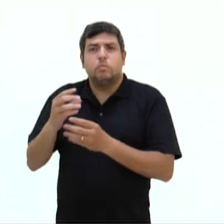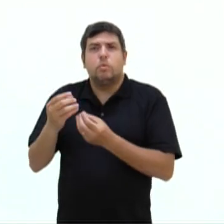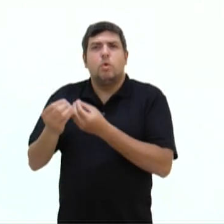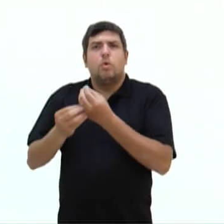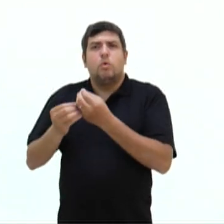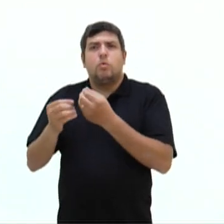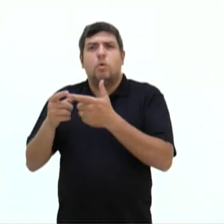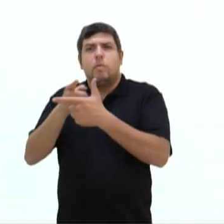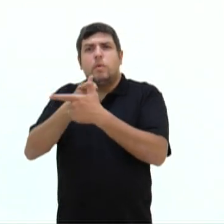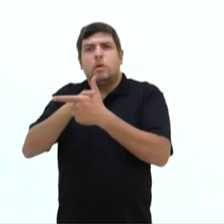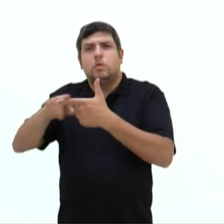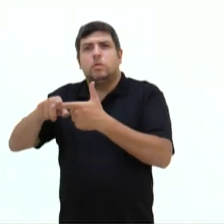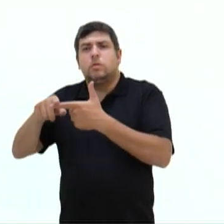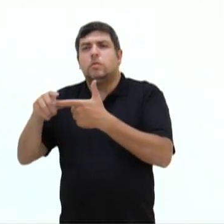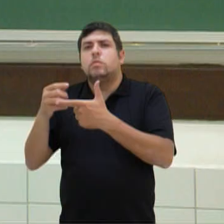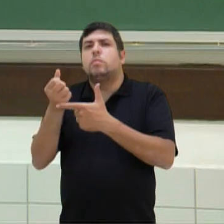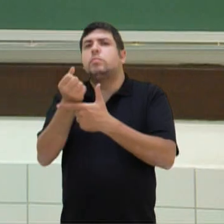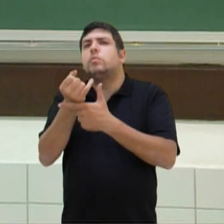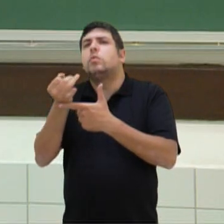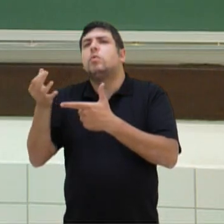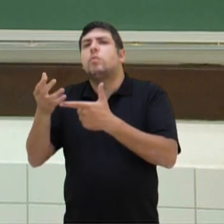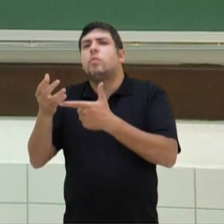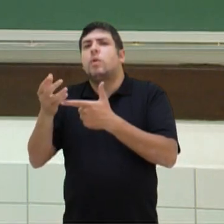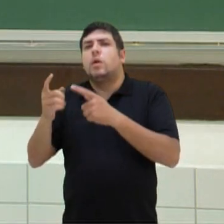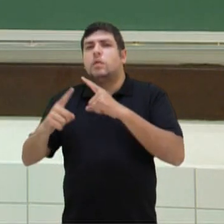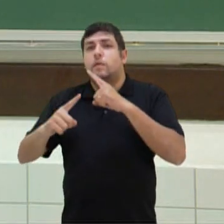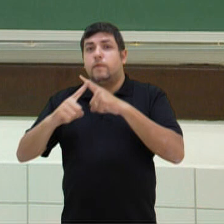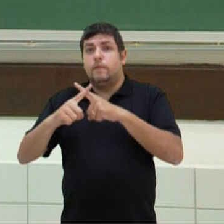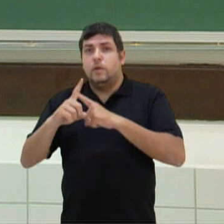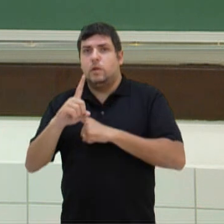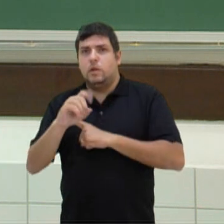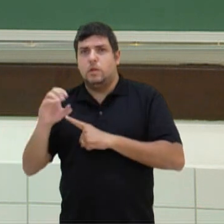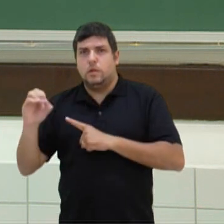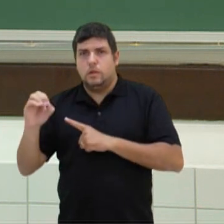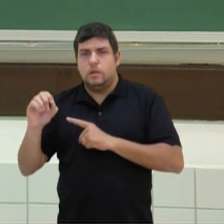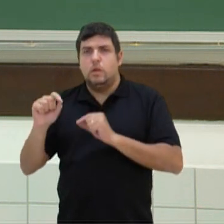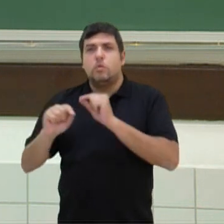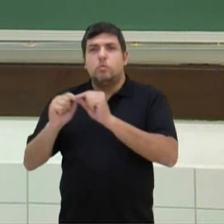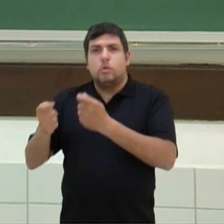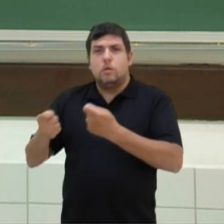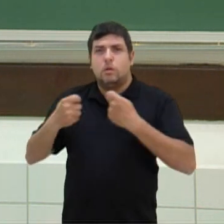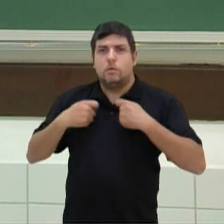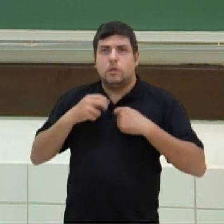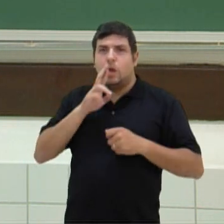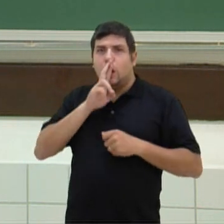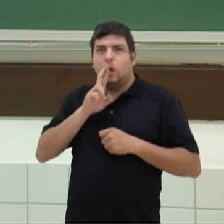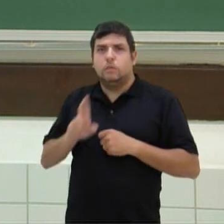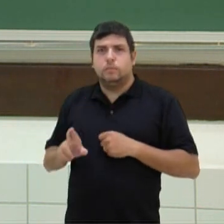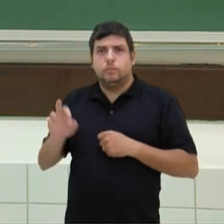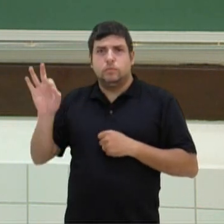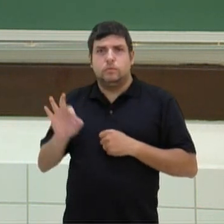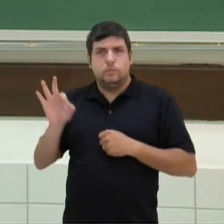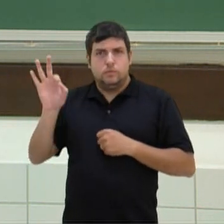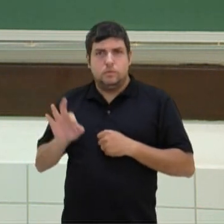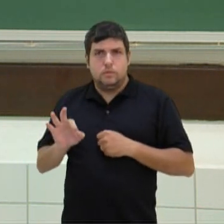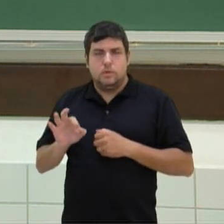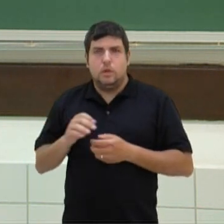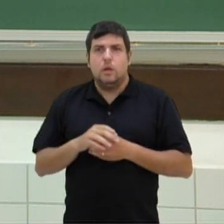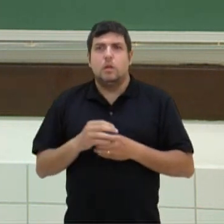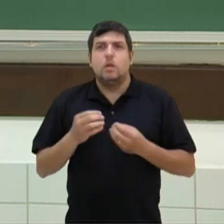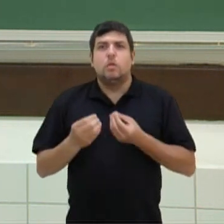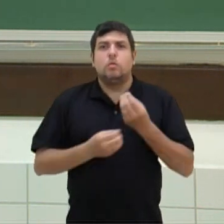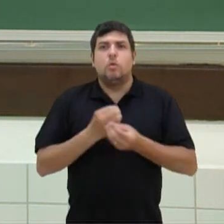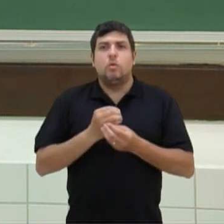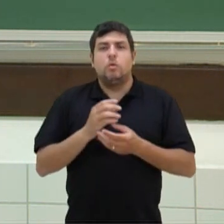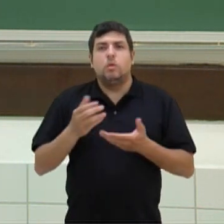pela quantidade esperada, tá? Vezes 100 para o nosso cálculo sair em porcentagem. Tá? Então, 300, que é o obtido